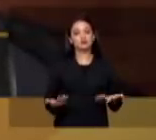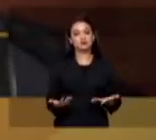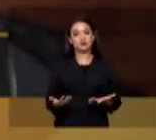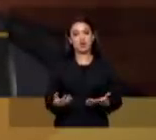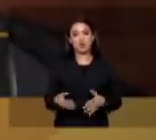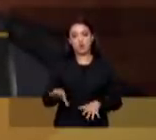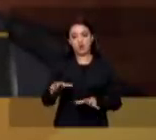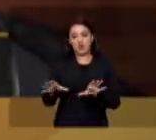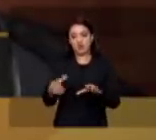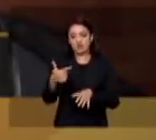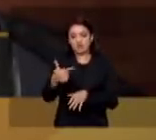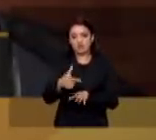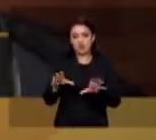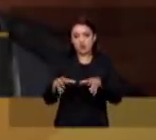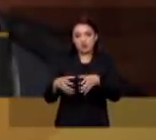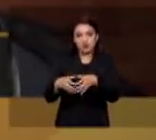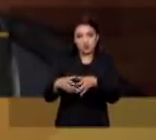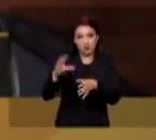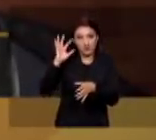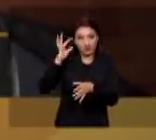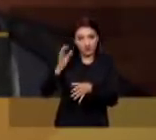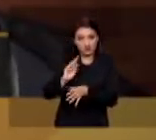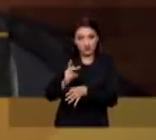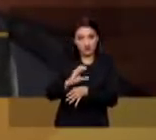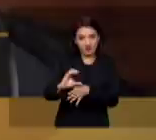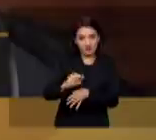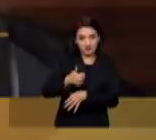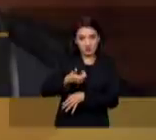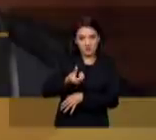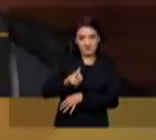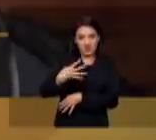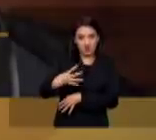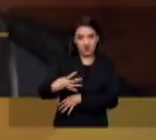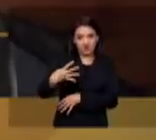da segunda turma nos autos do habeas corpus